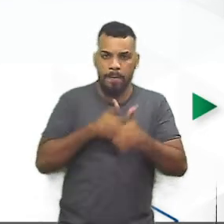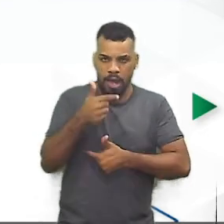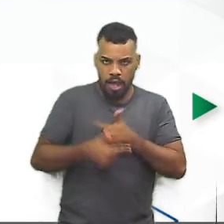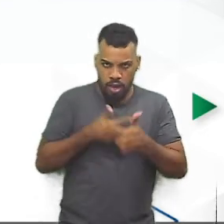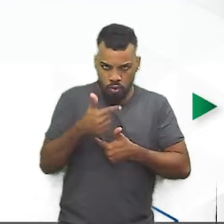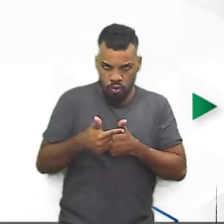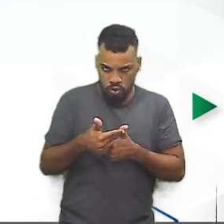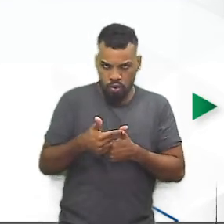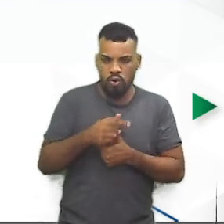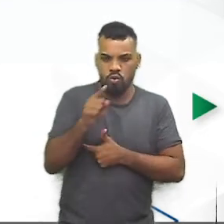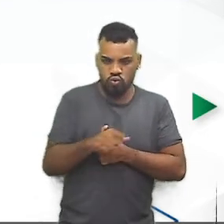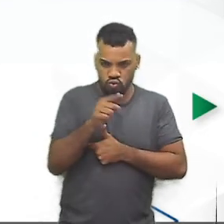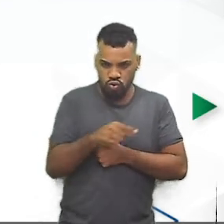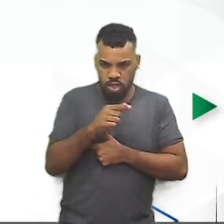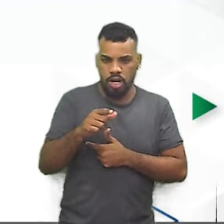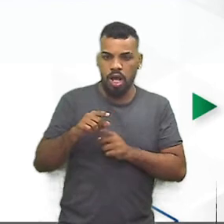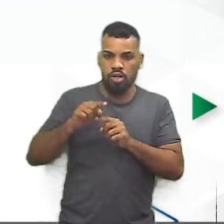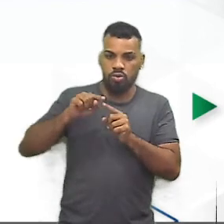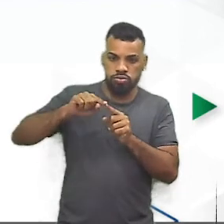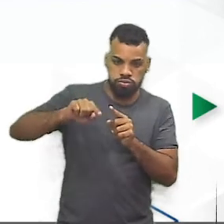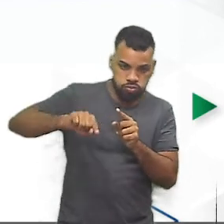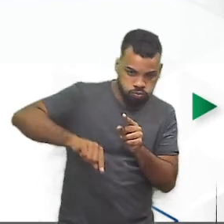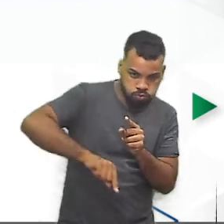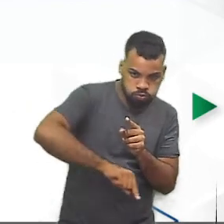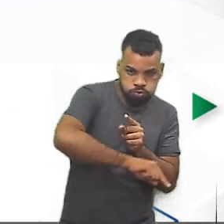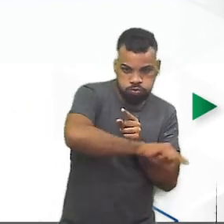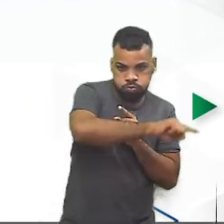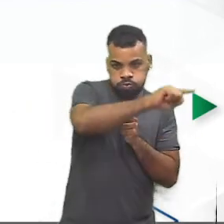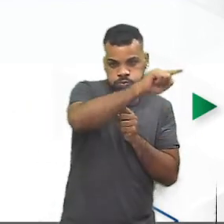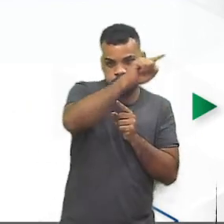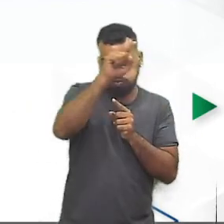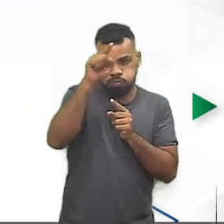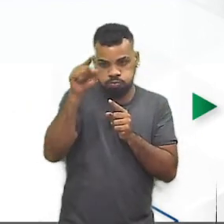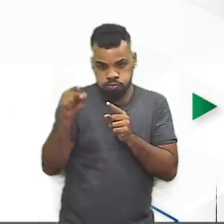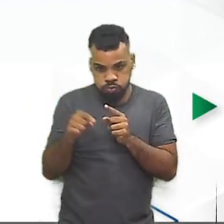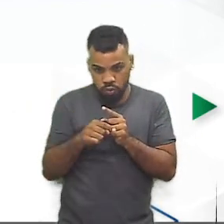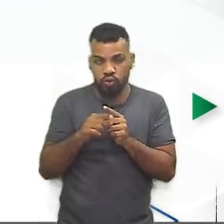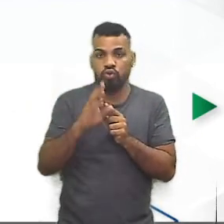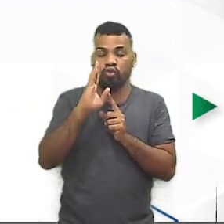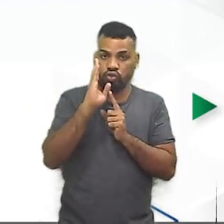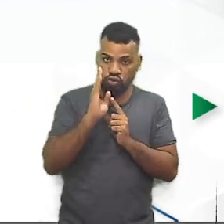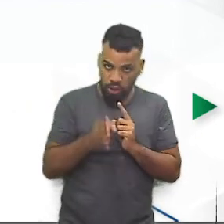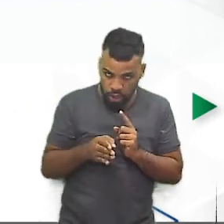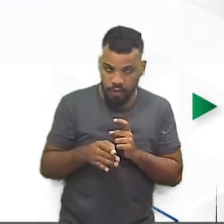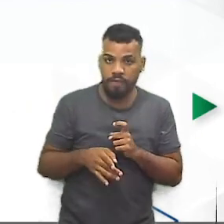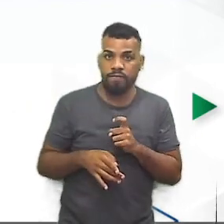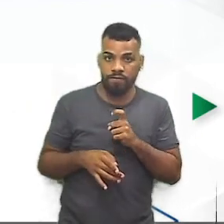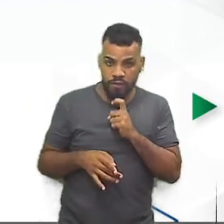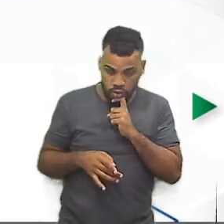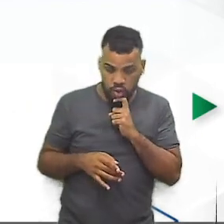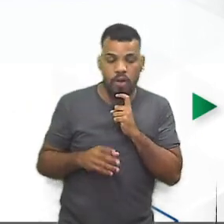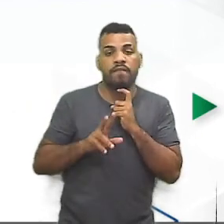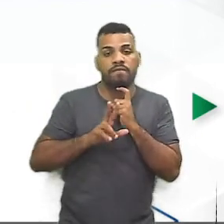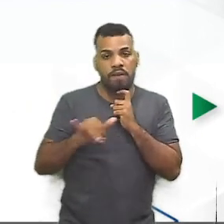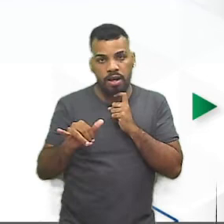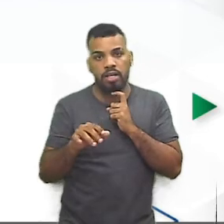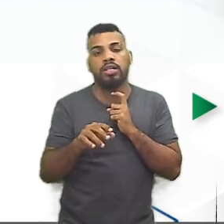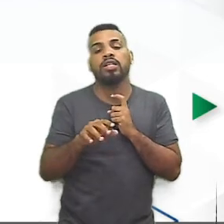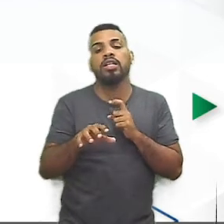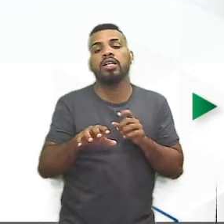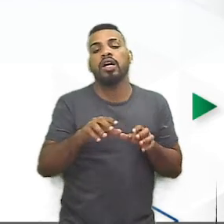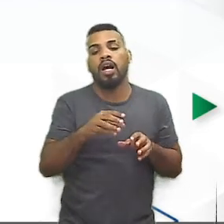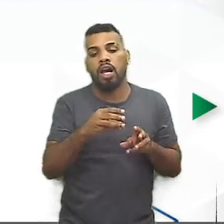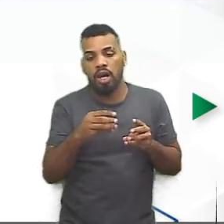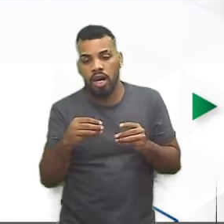aí esse calor, volta-se para a fonte fria para resfriar, para acontecer a parte cíclica